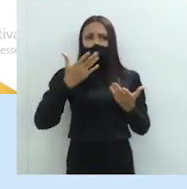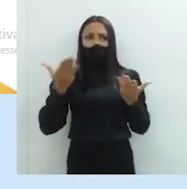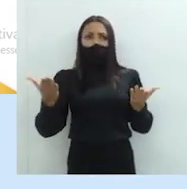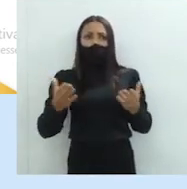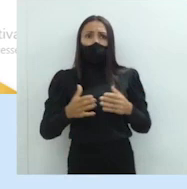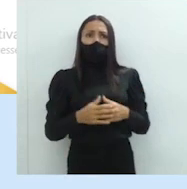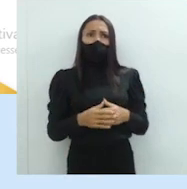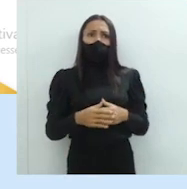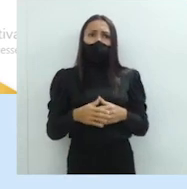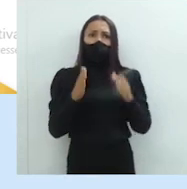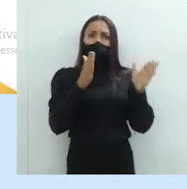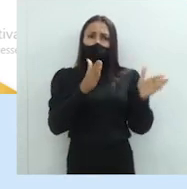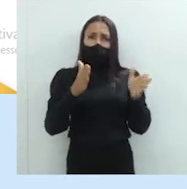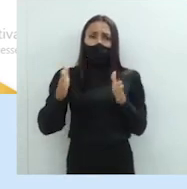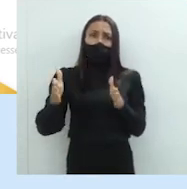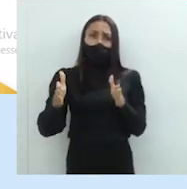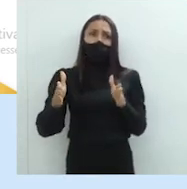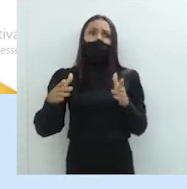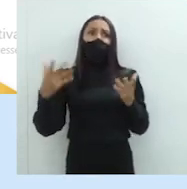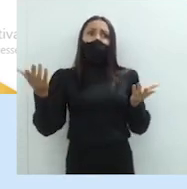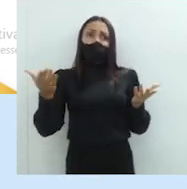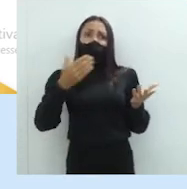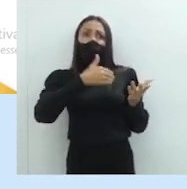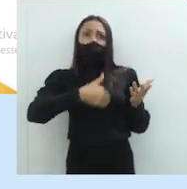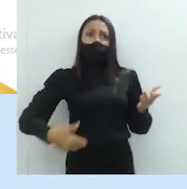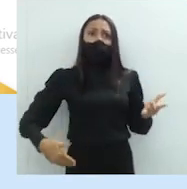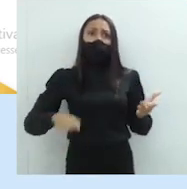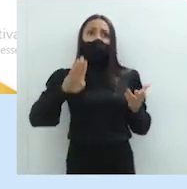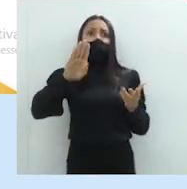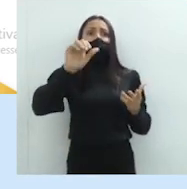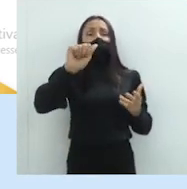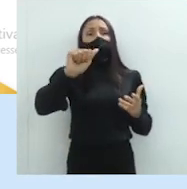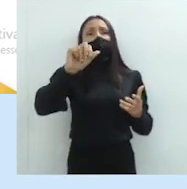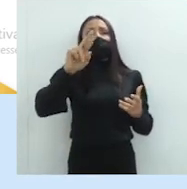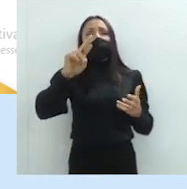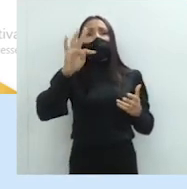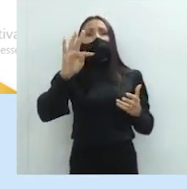governado por Bartolomé Mitres.